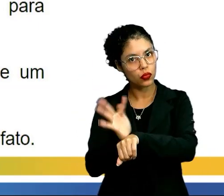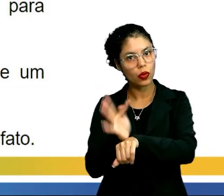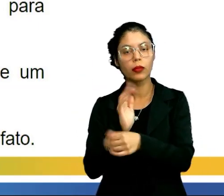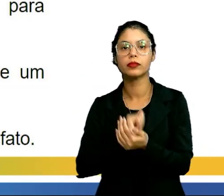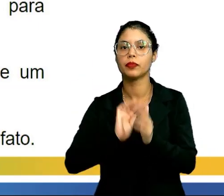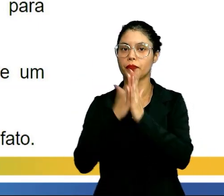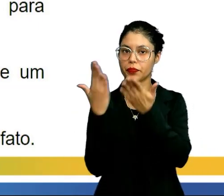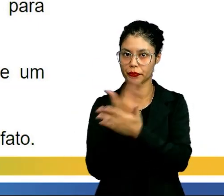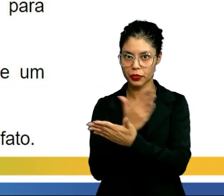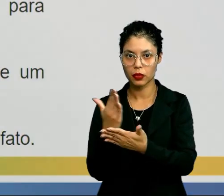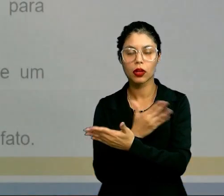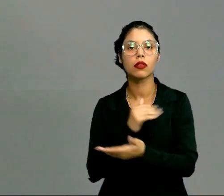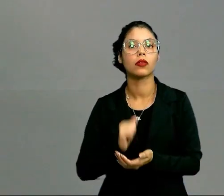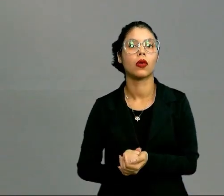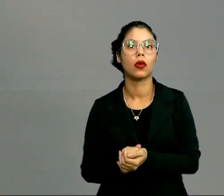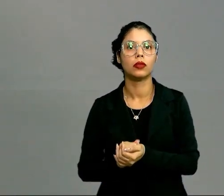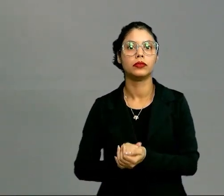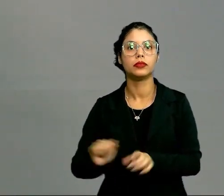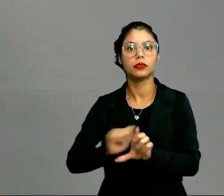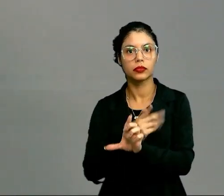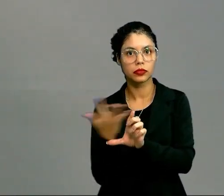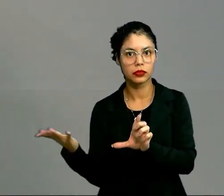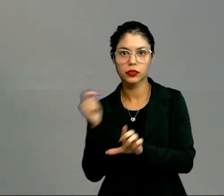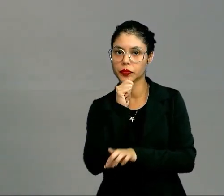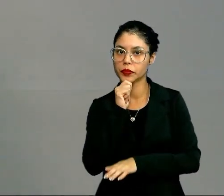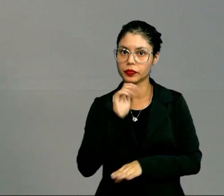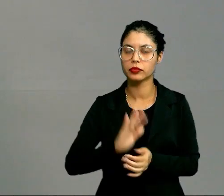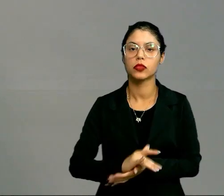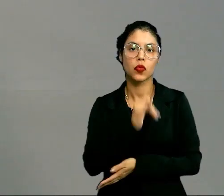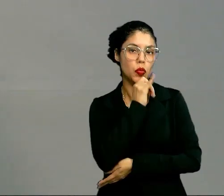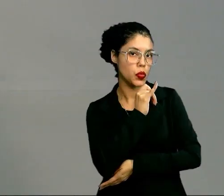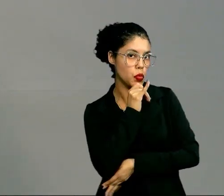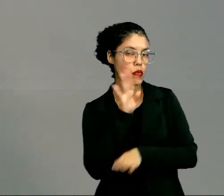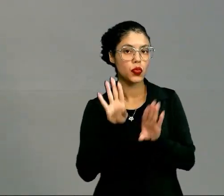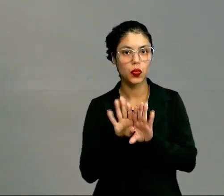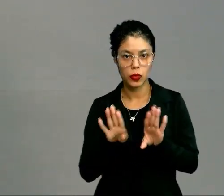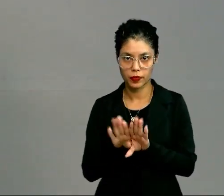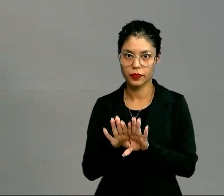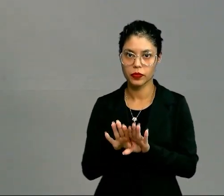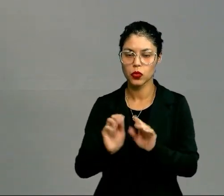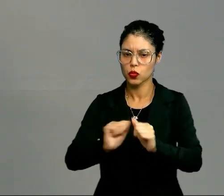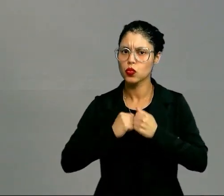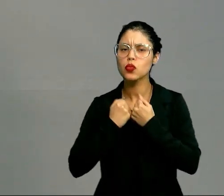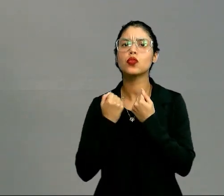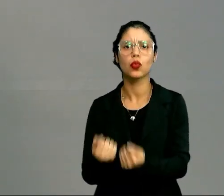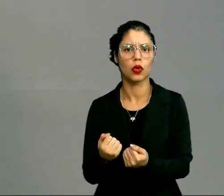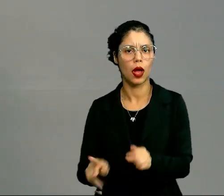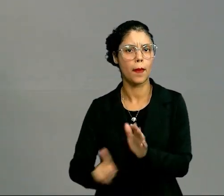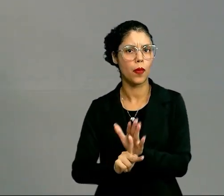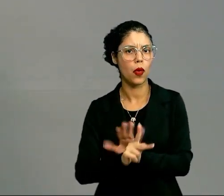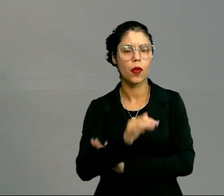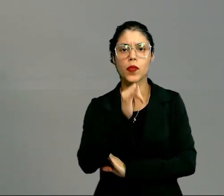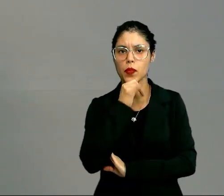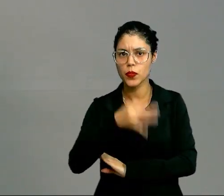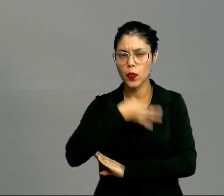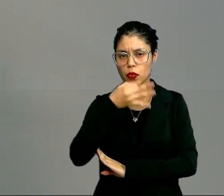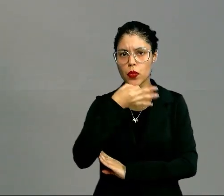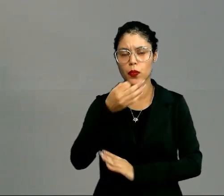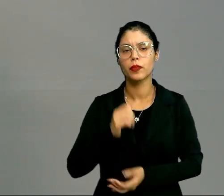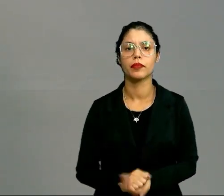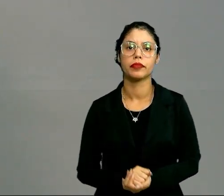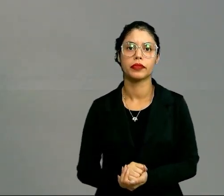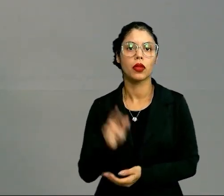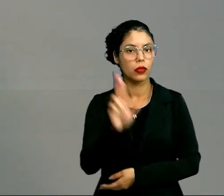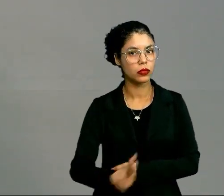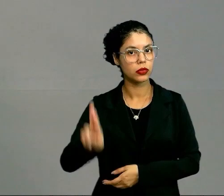num livro, numa série, e eu utilizaria isso como exemplo para sustentar o meu argumento. Então, eu iria